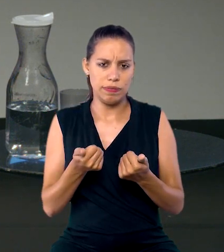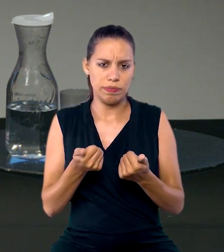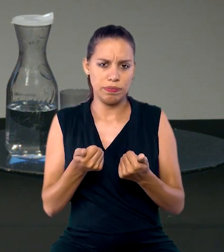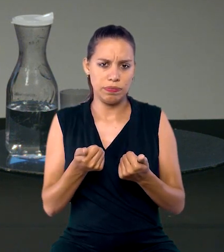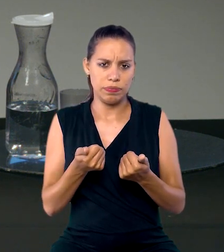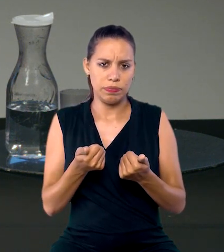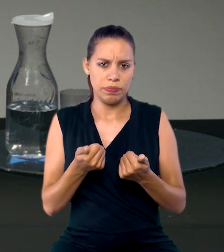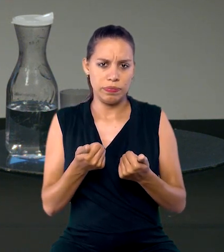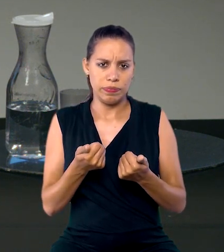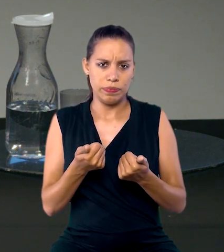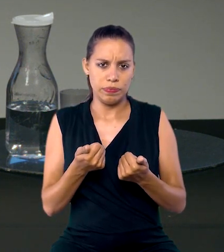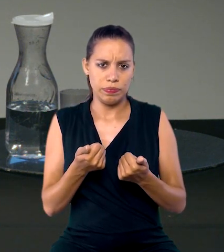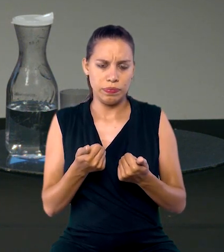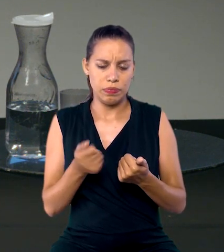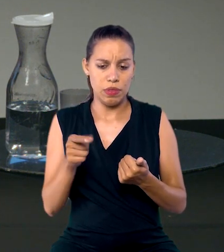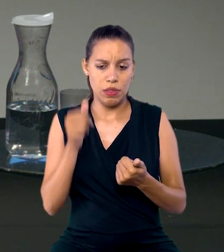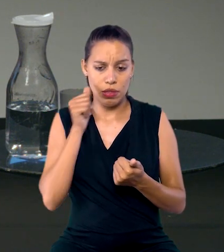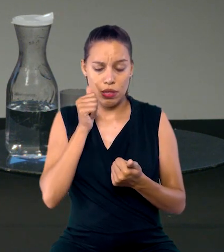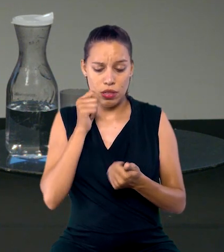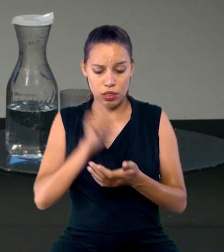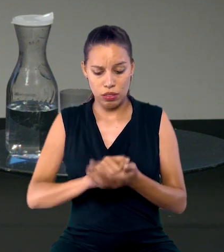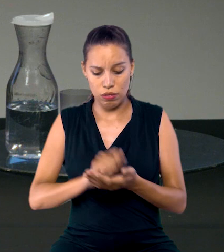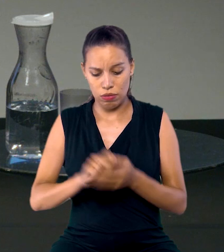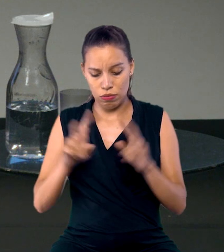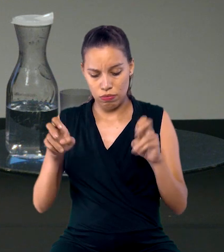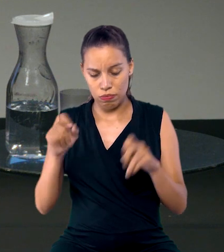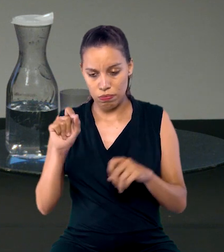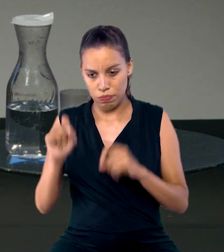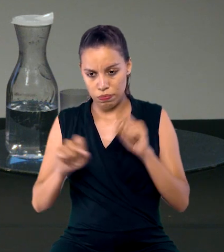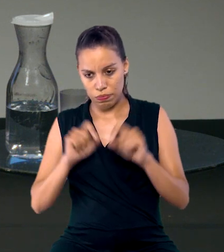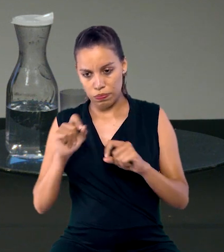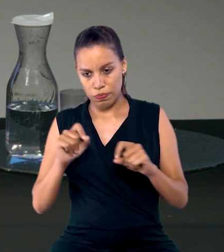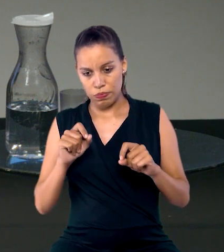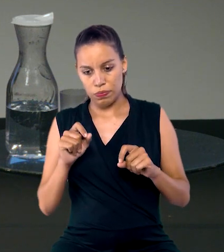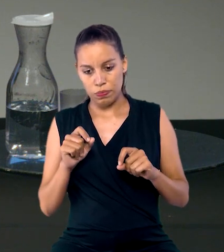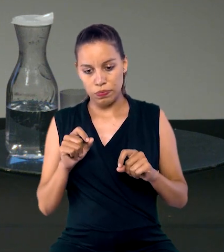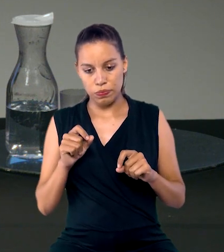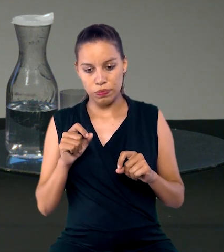maravilhosa. E ela escreveu o que me impressionou muito, porque